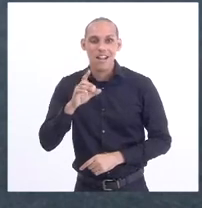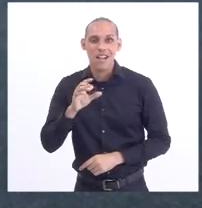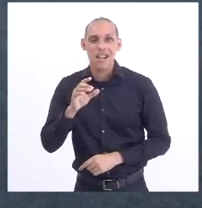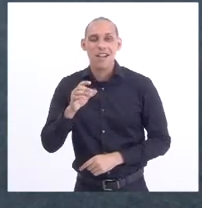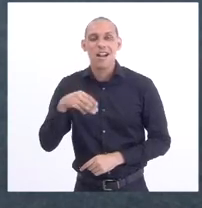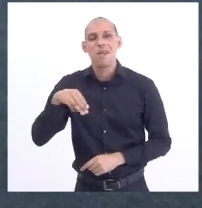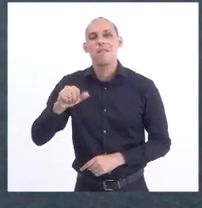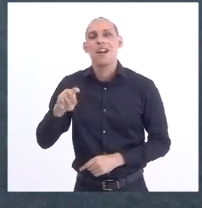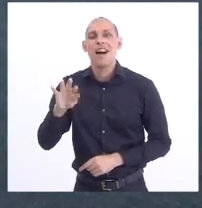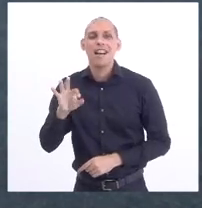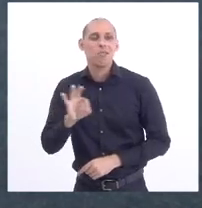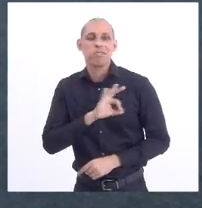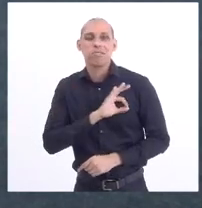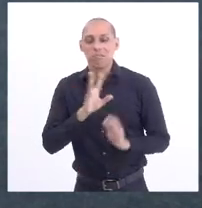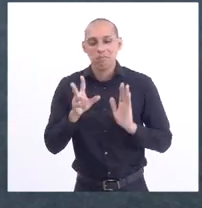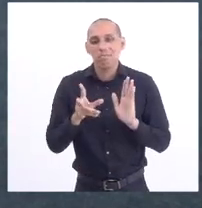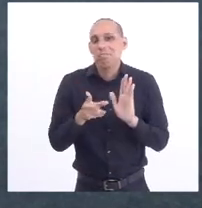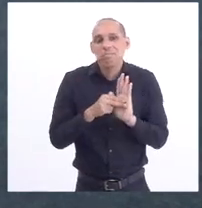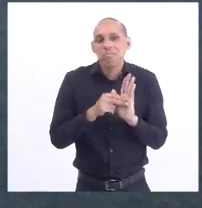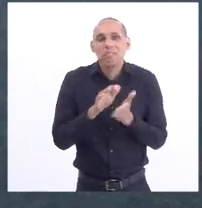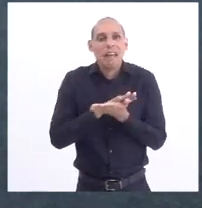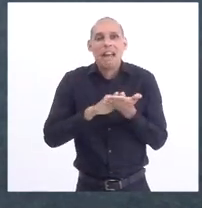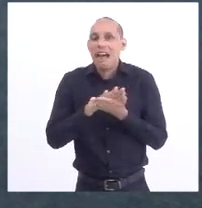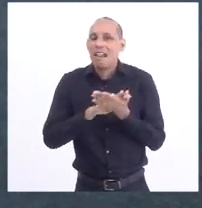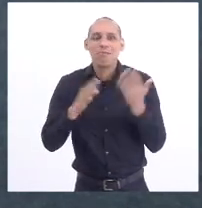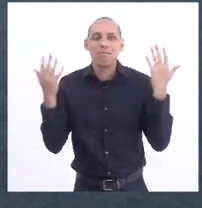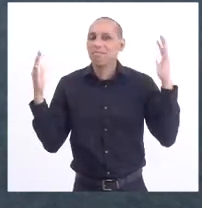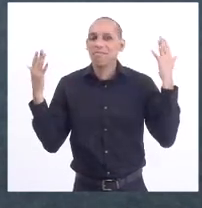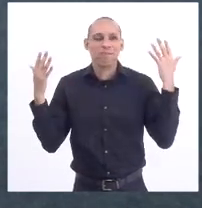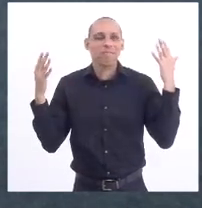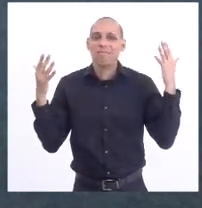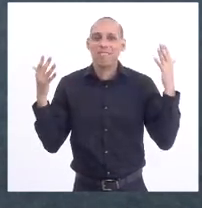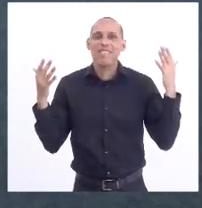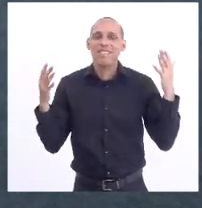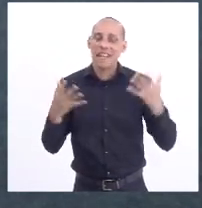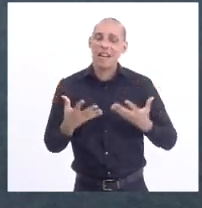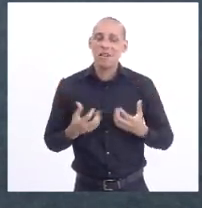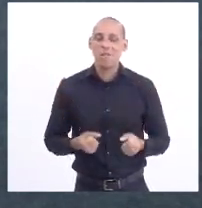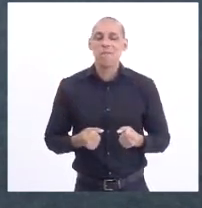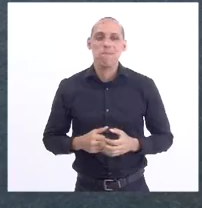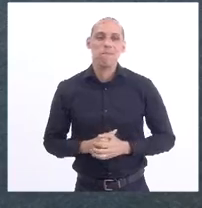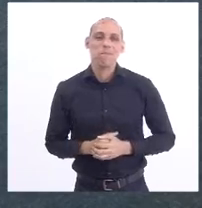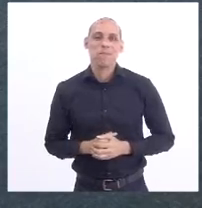não teve o que acrescentar. Parabéns, o parecer é favorável.